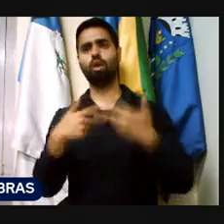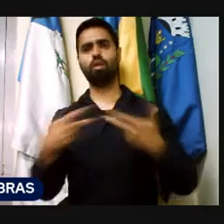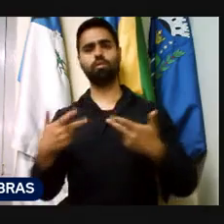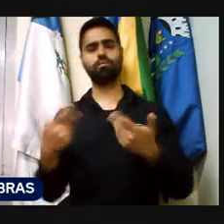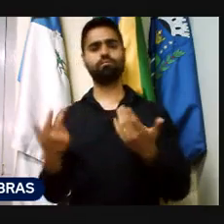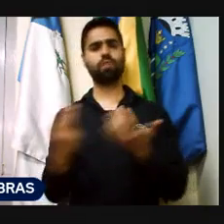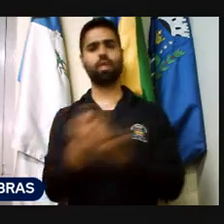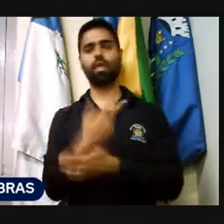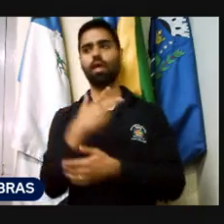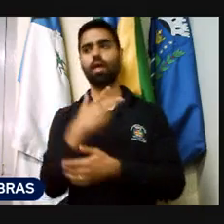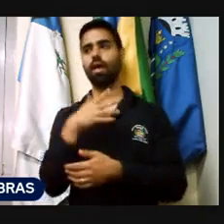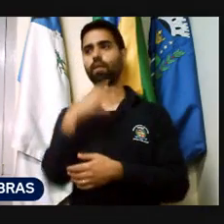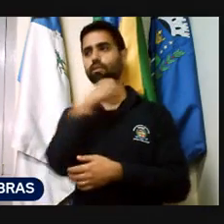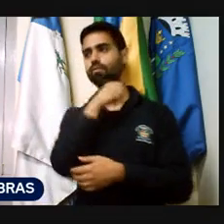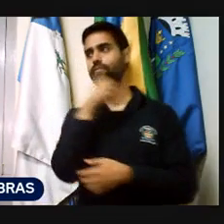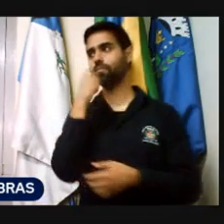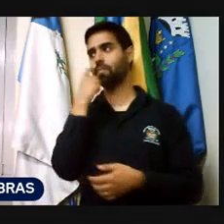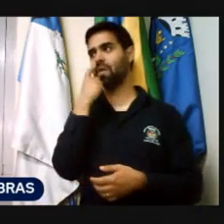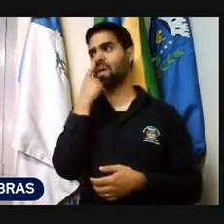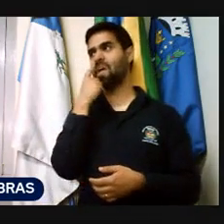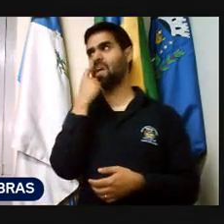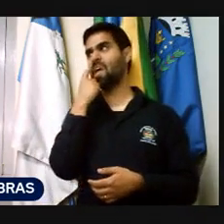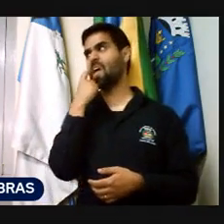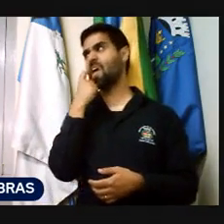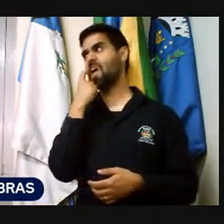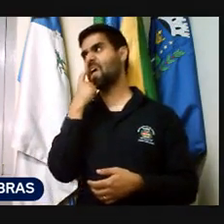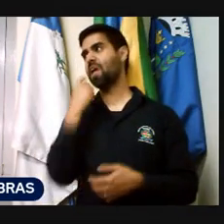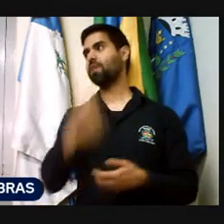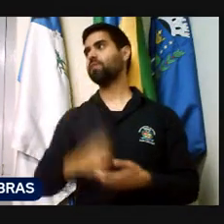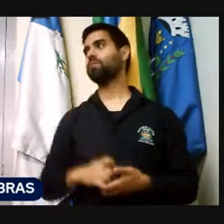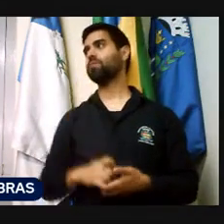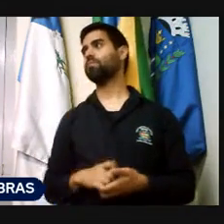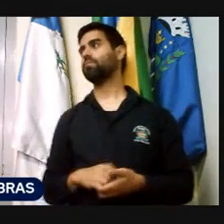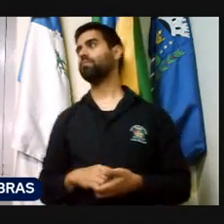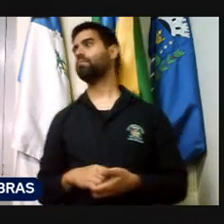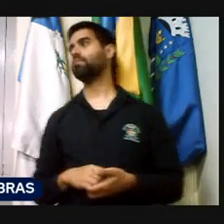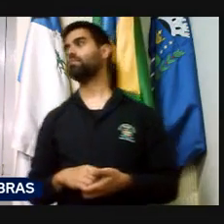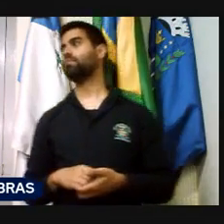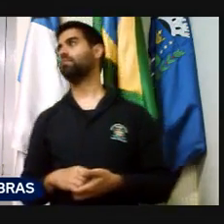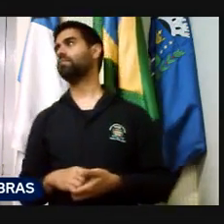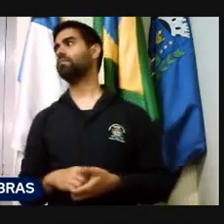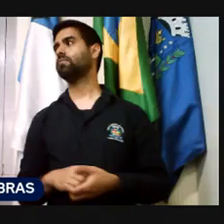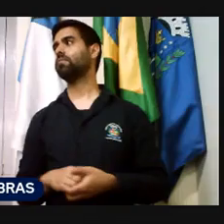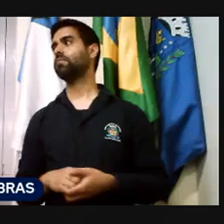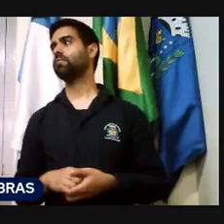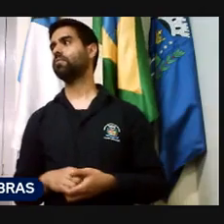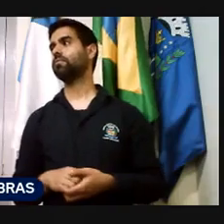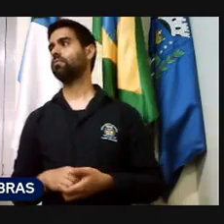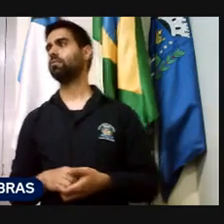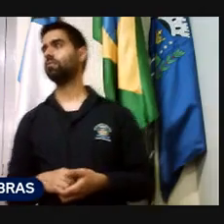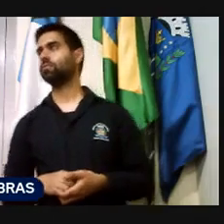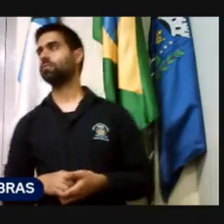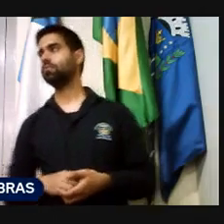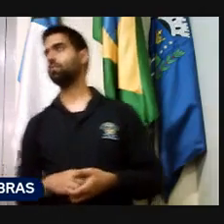Obrigado, presidente. Presidente, pela ordem. Vereador Bernardo. Primeiramente, queria pedir